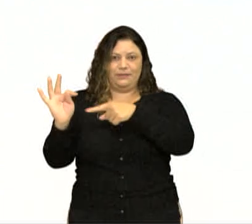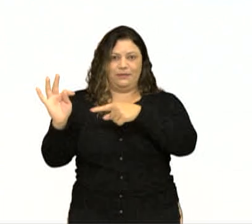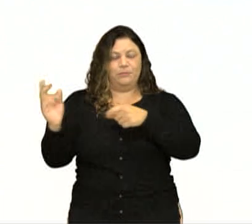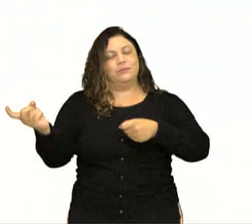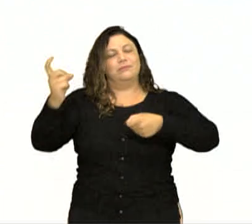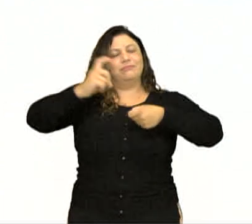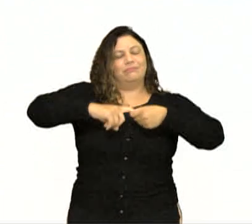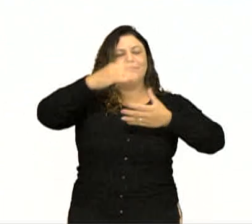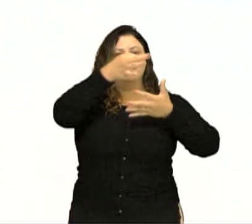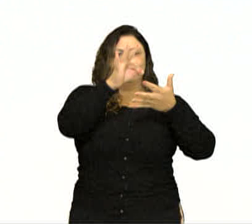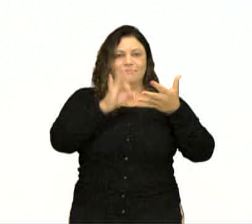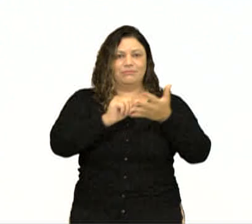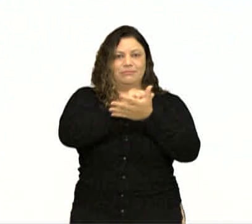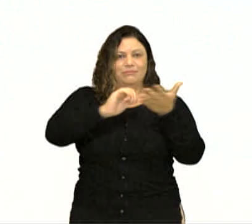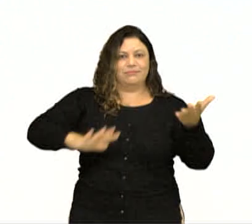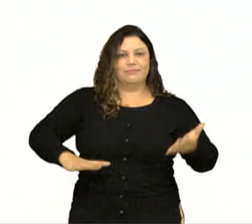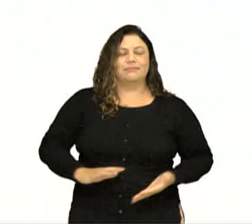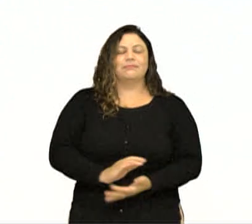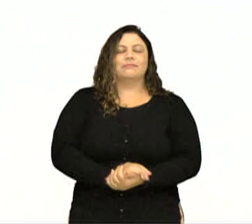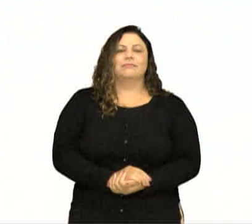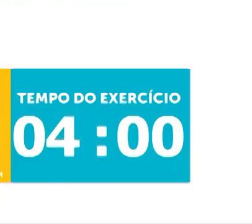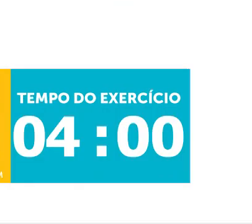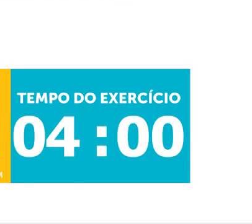retornar para fazer a correção desse exercício.